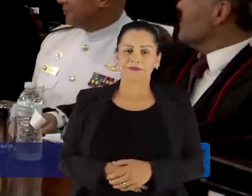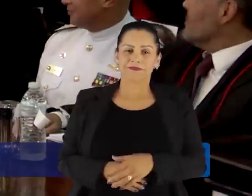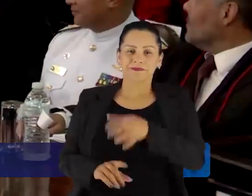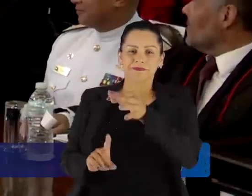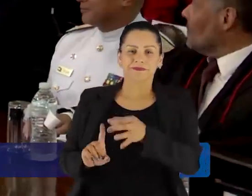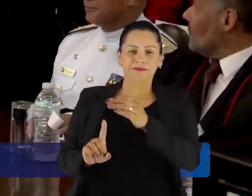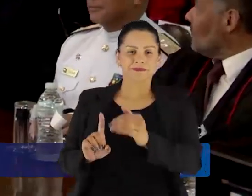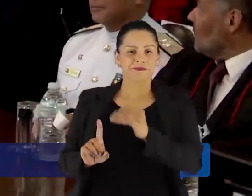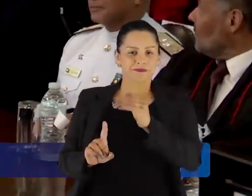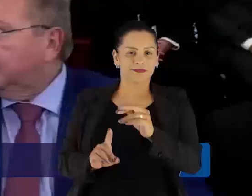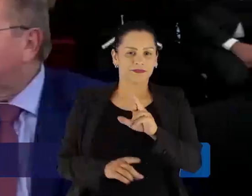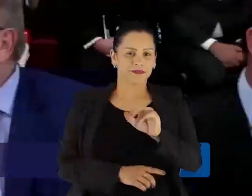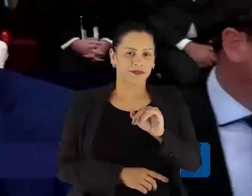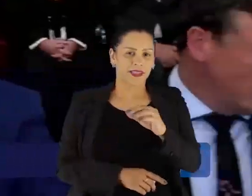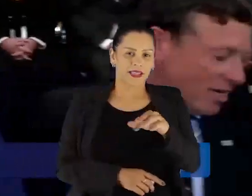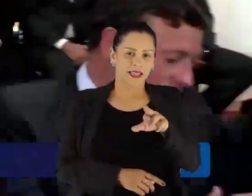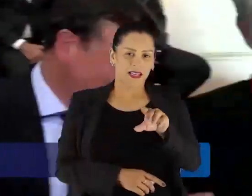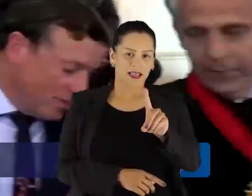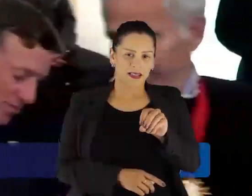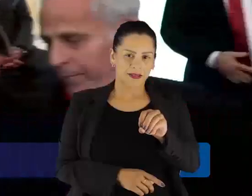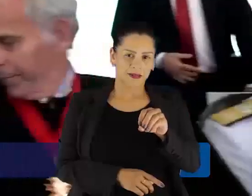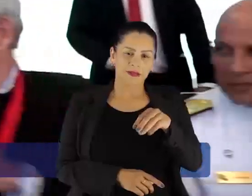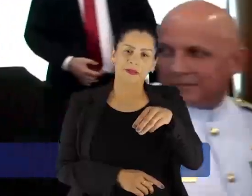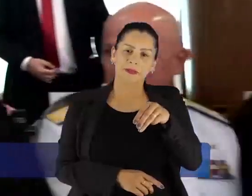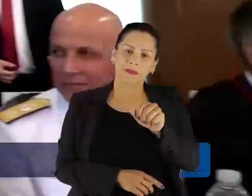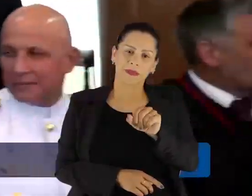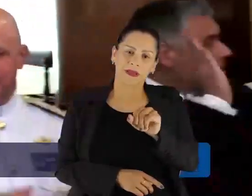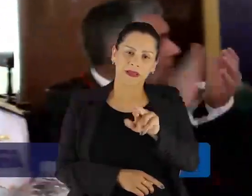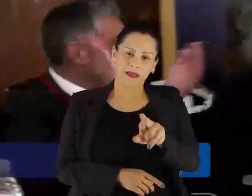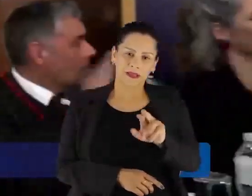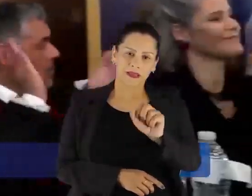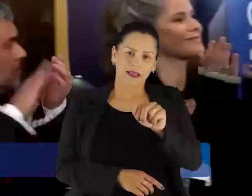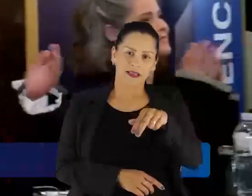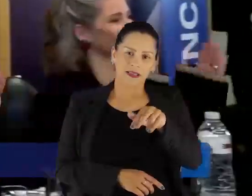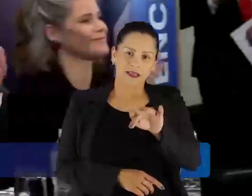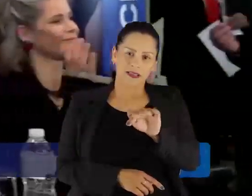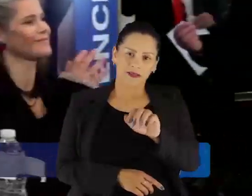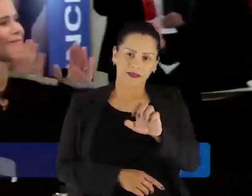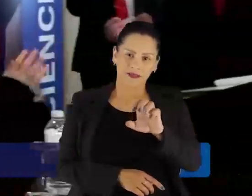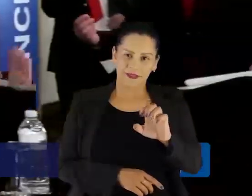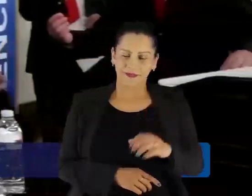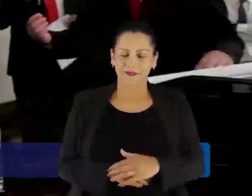excelentíssimo Desembargador Ricardo Mair anafe E aí